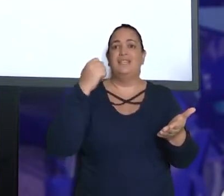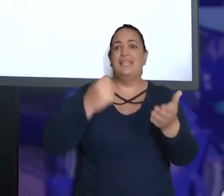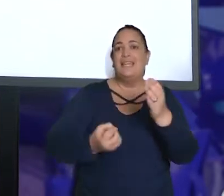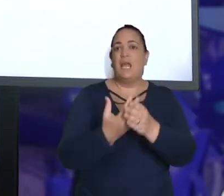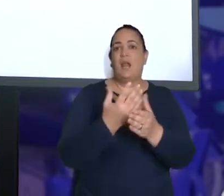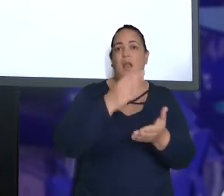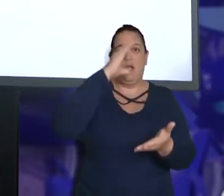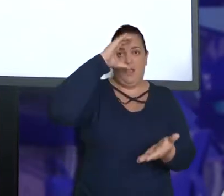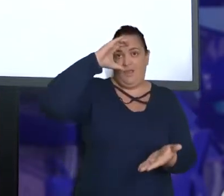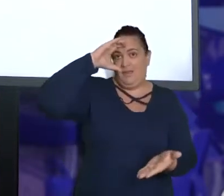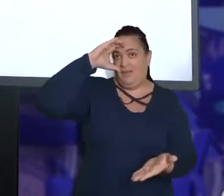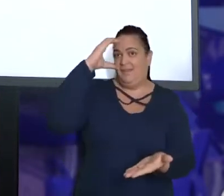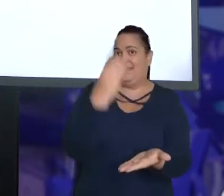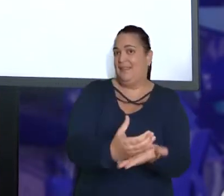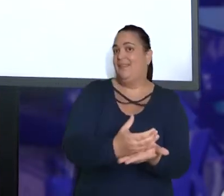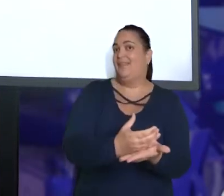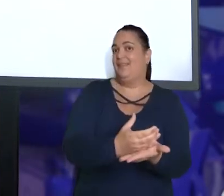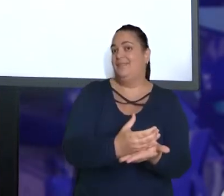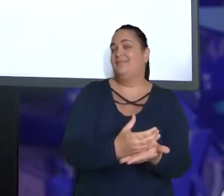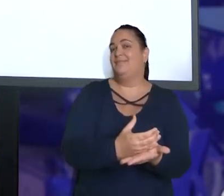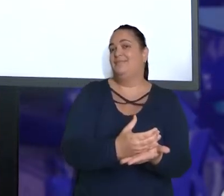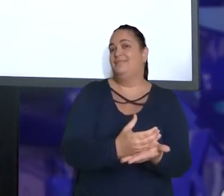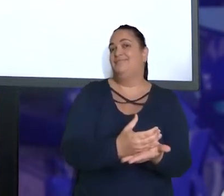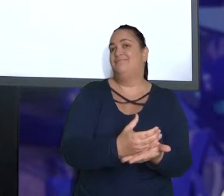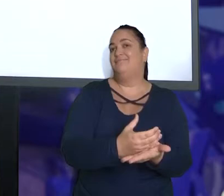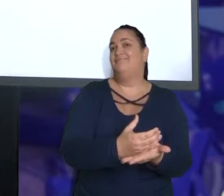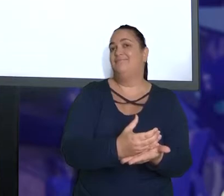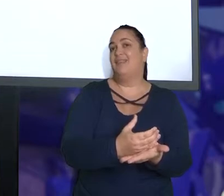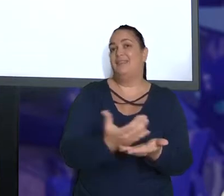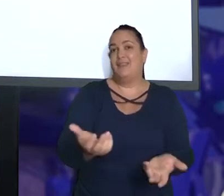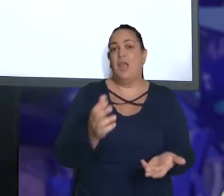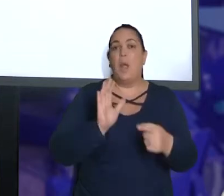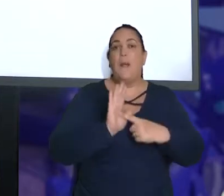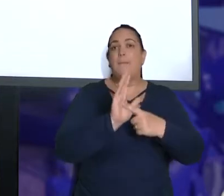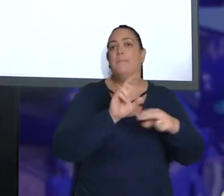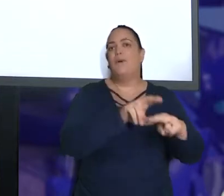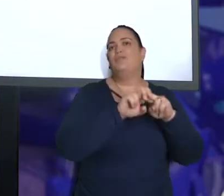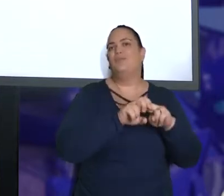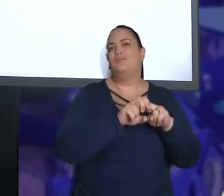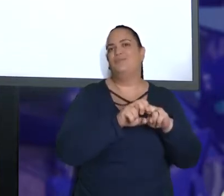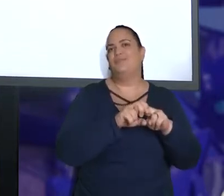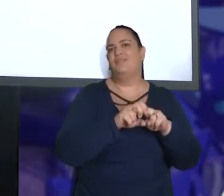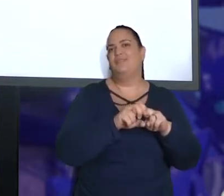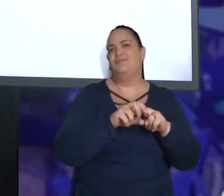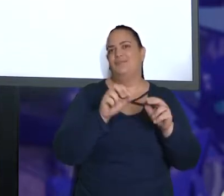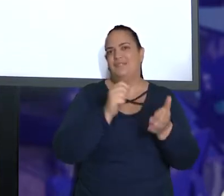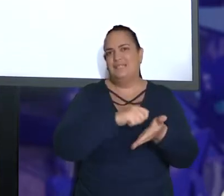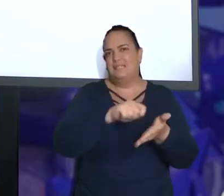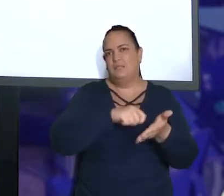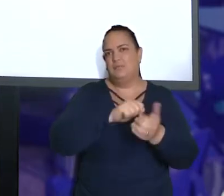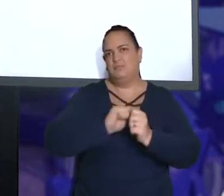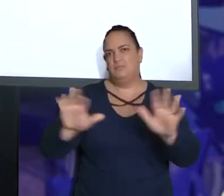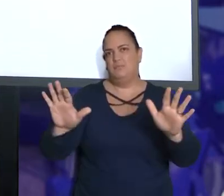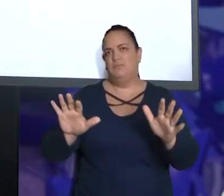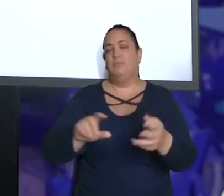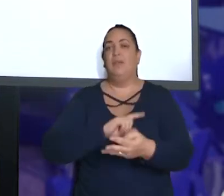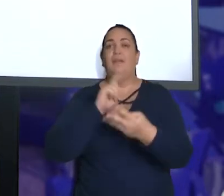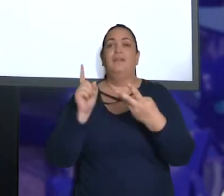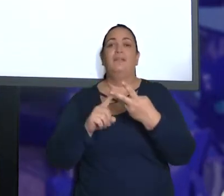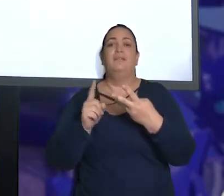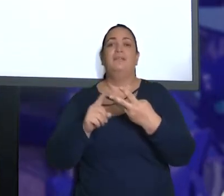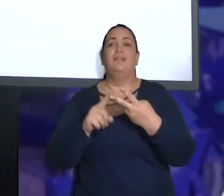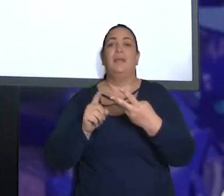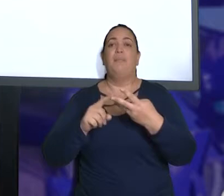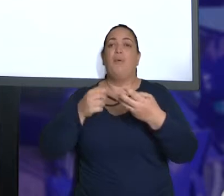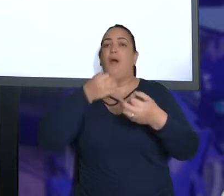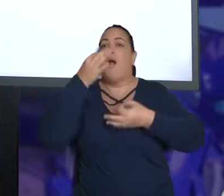quer passar para a gente. Afinal de contas, por que ele está escrevendo essa carta? Logo em seguida, ele vai trazer nos próximos parágrafos os argumentos.